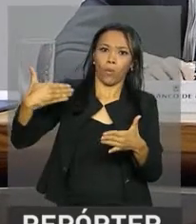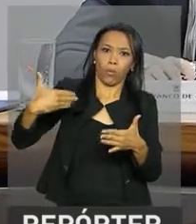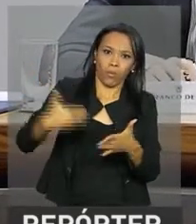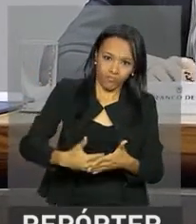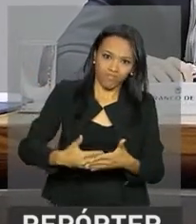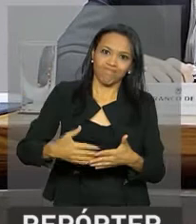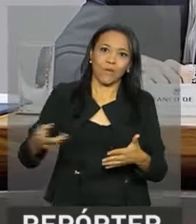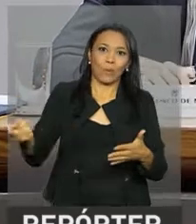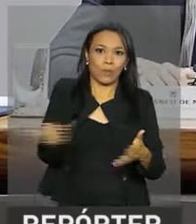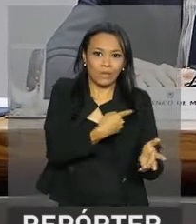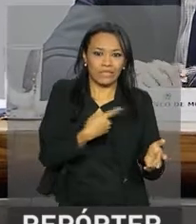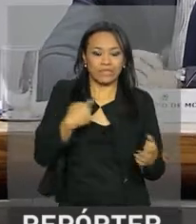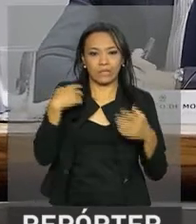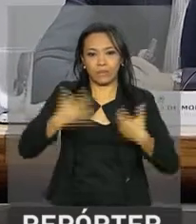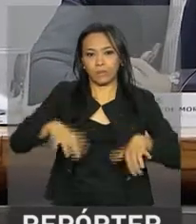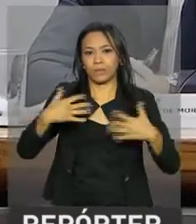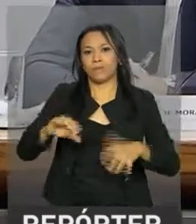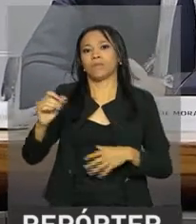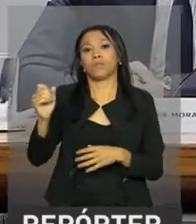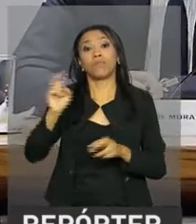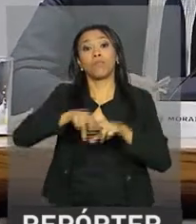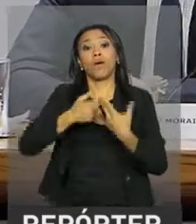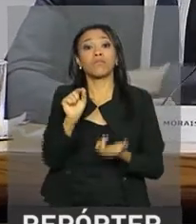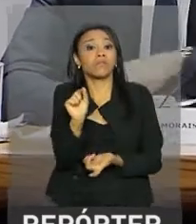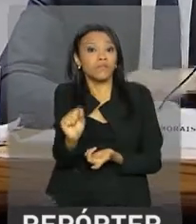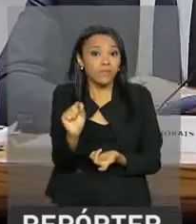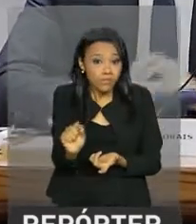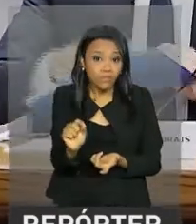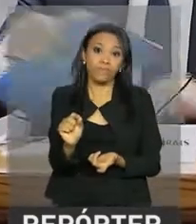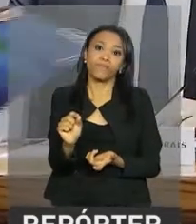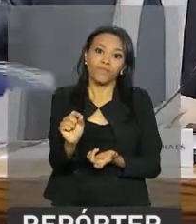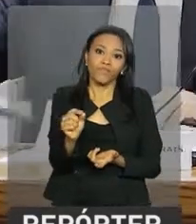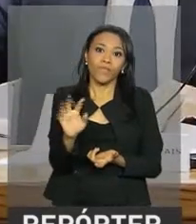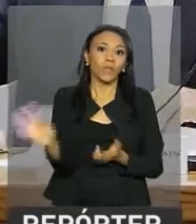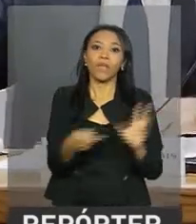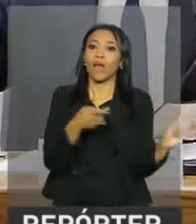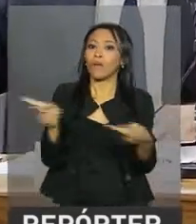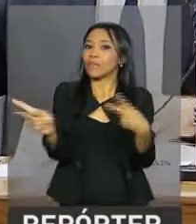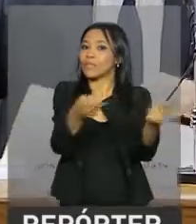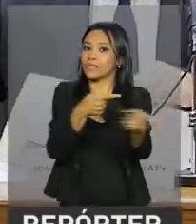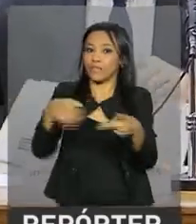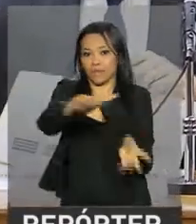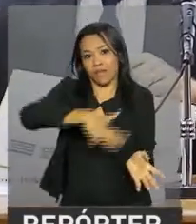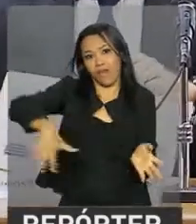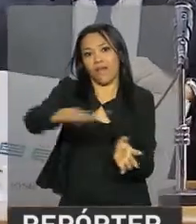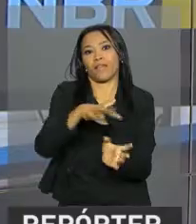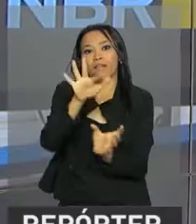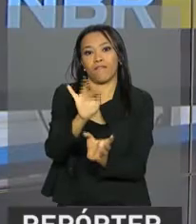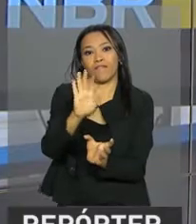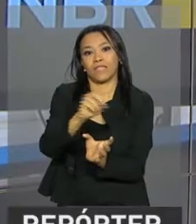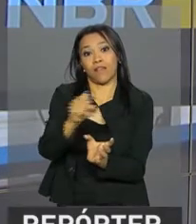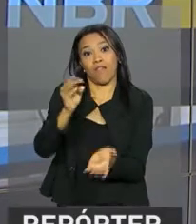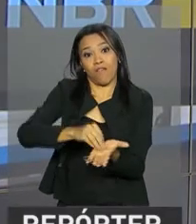últimos anos e muito fortemente ascendente em função quanto às consequências da condução fiscal dos últimos anos